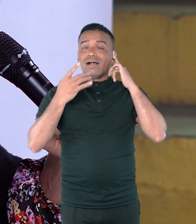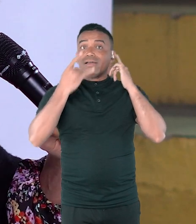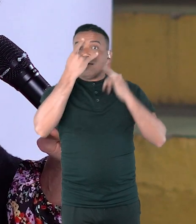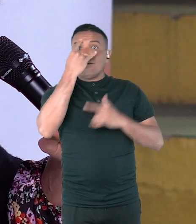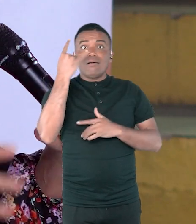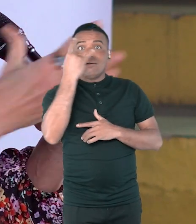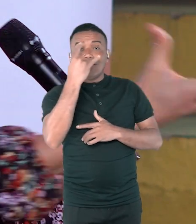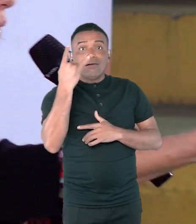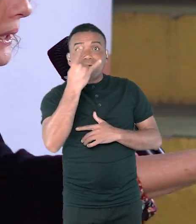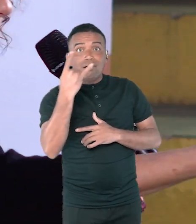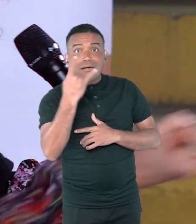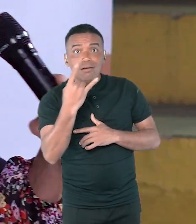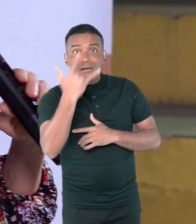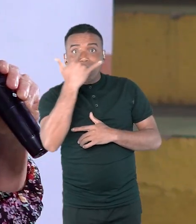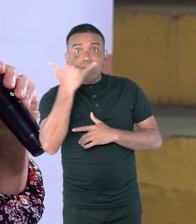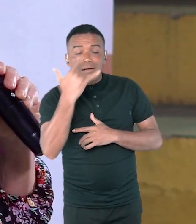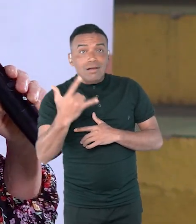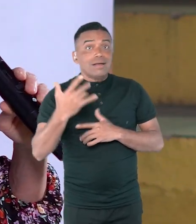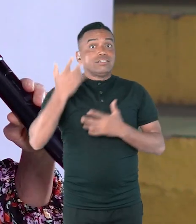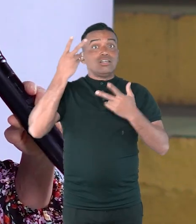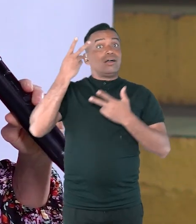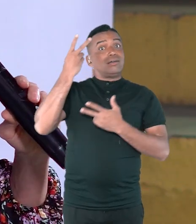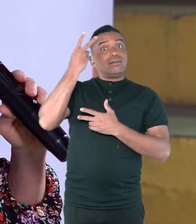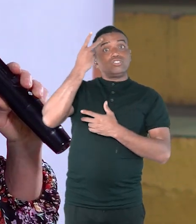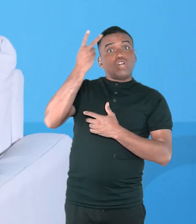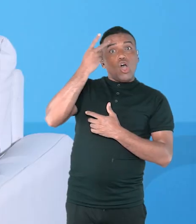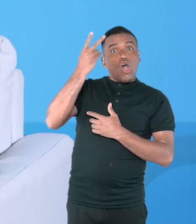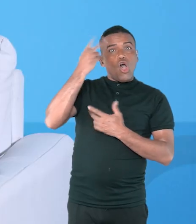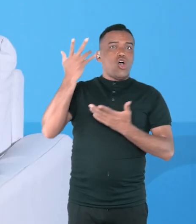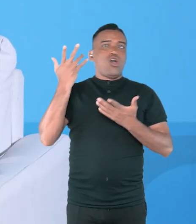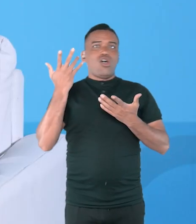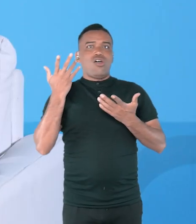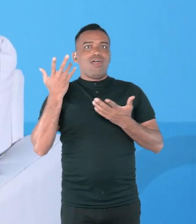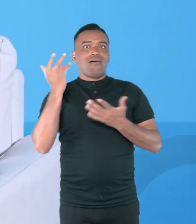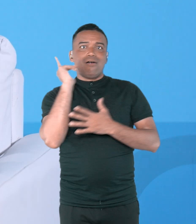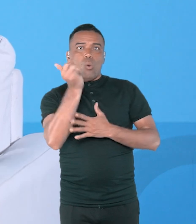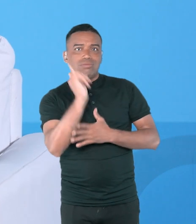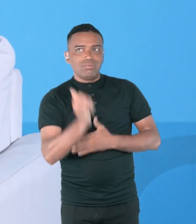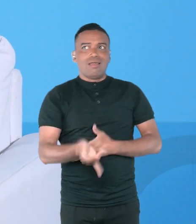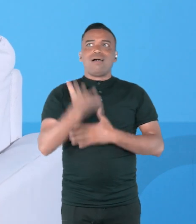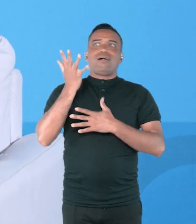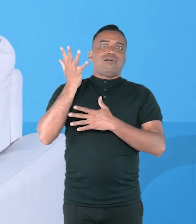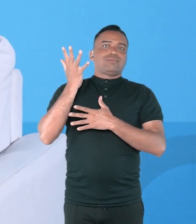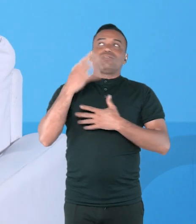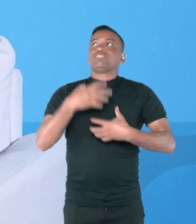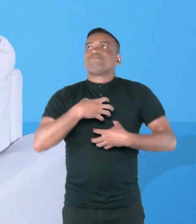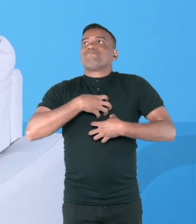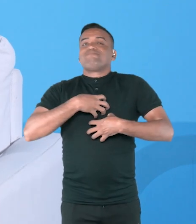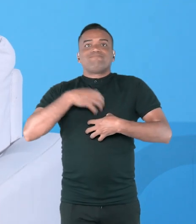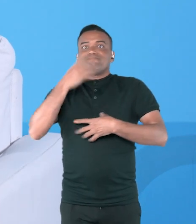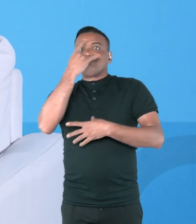ó, com a história, né? Você é capturado pela história, pela narrativa. E